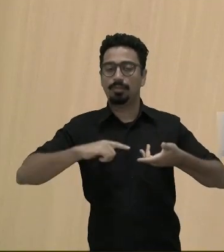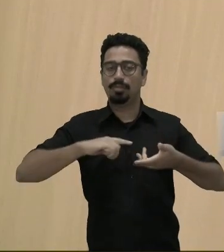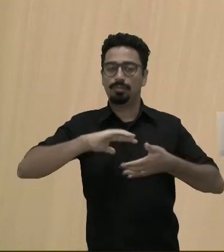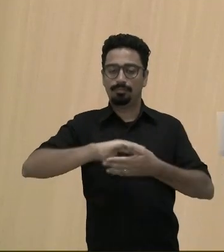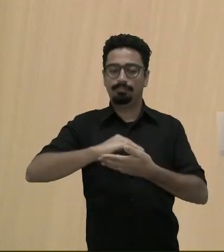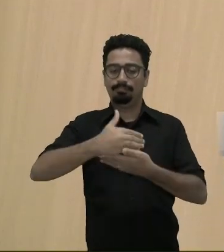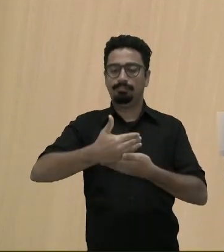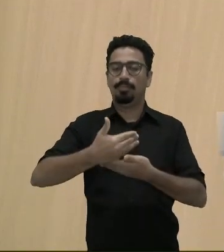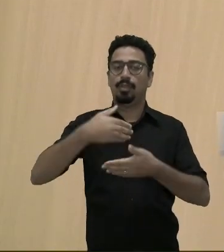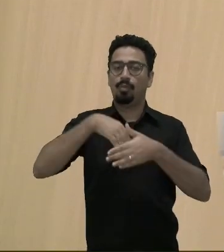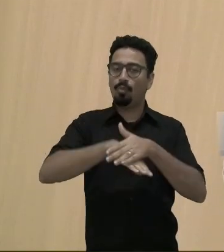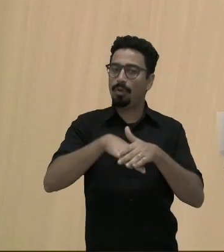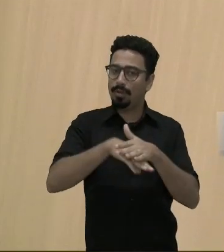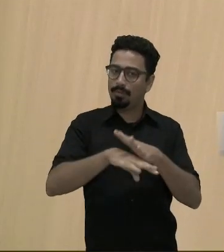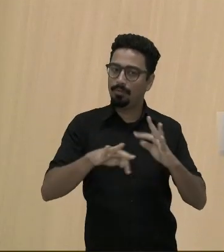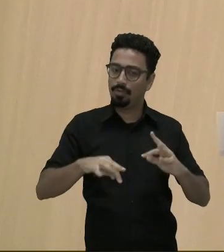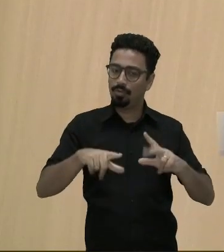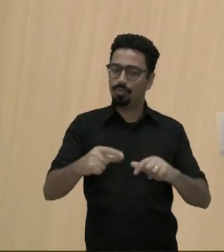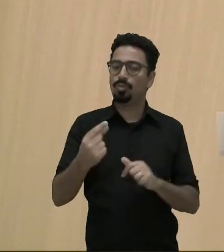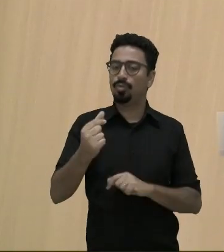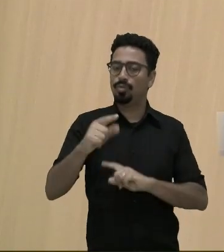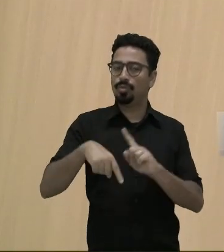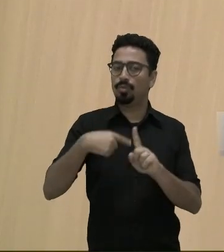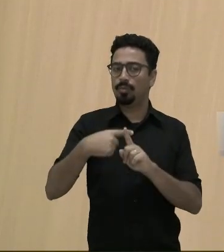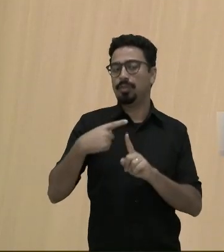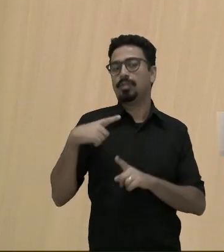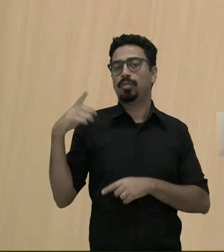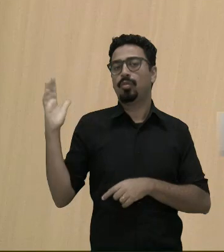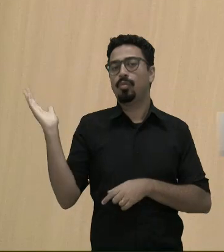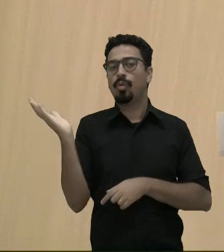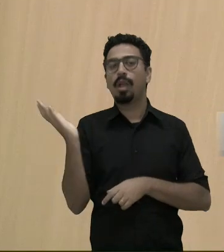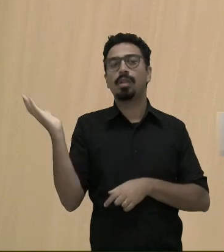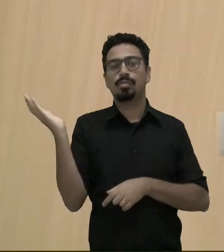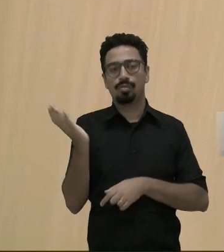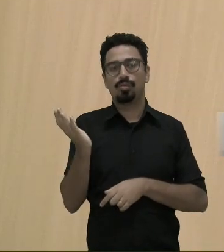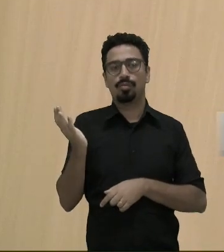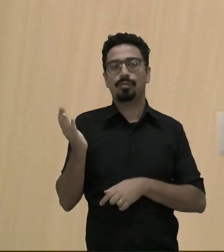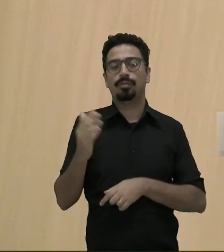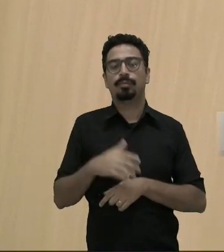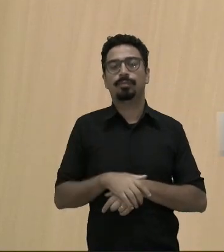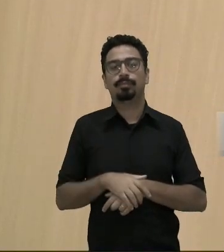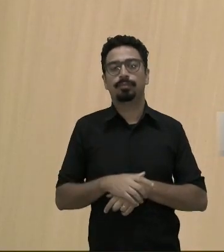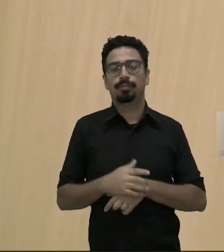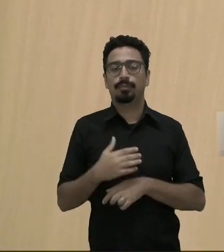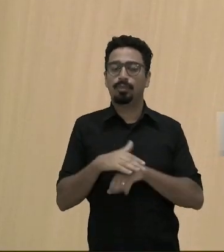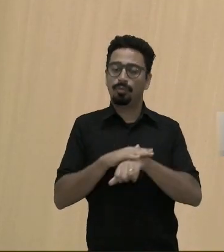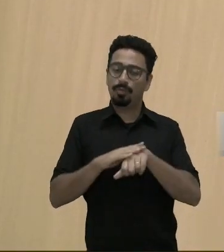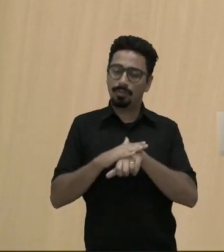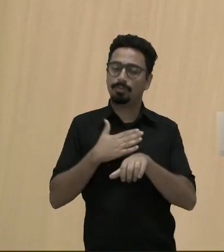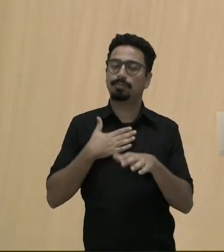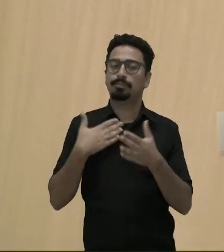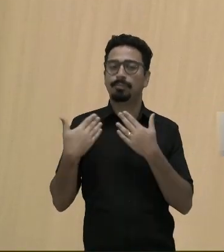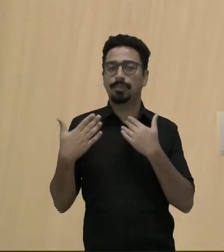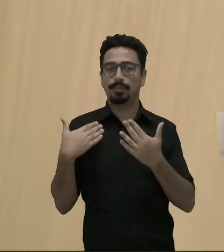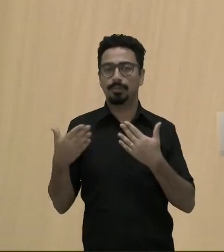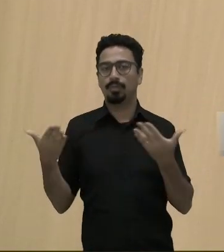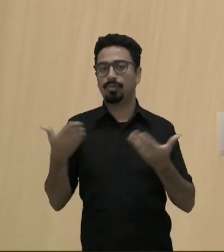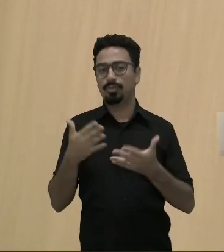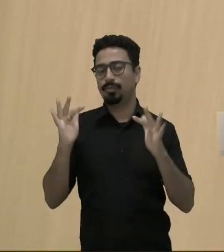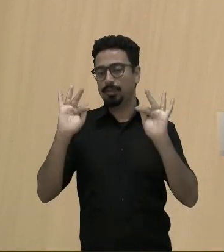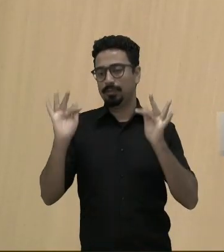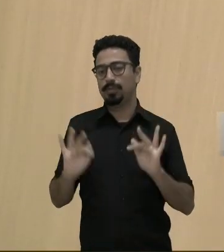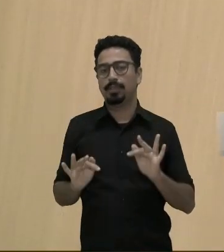ele guardava todas as gorjetas que ele ganhava como garçom. E uma vez ele, conversando comigo, ele falou: ah, meu filho, hoje eu estou muito